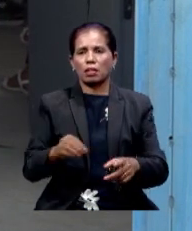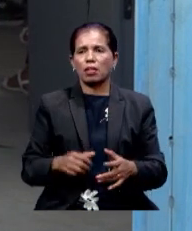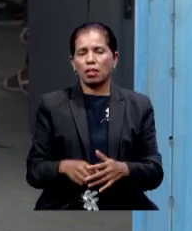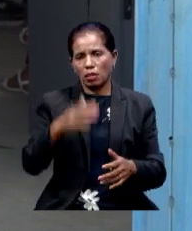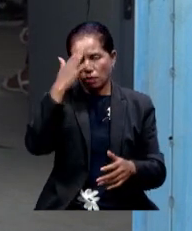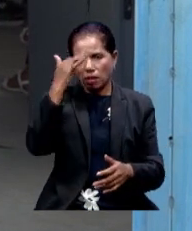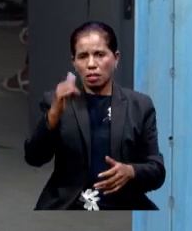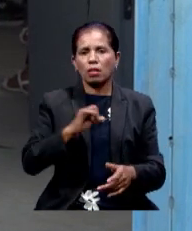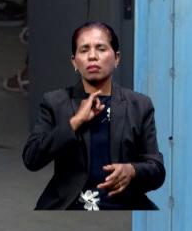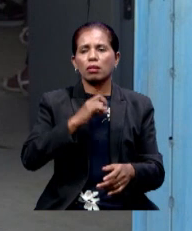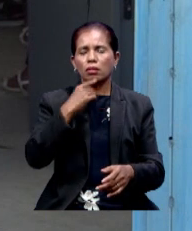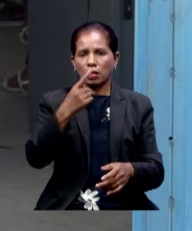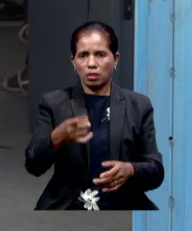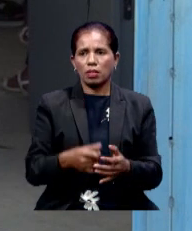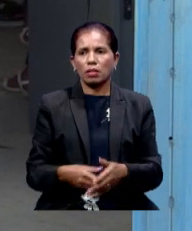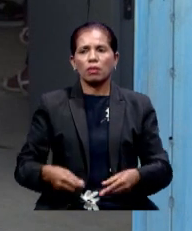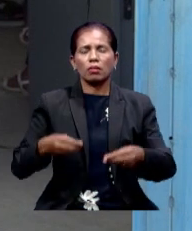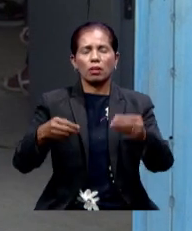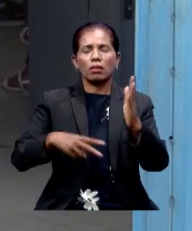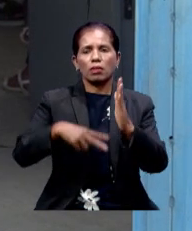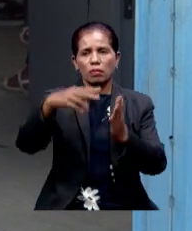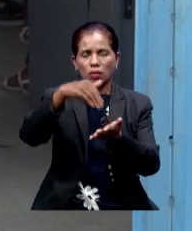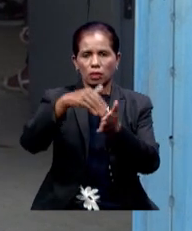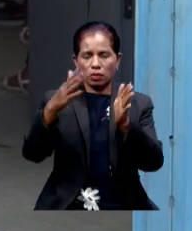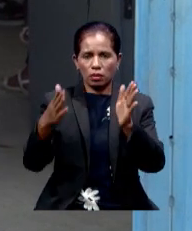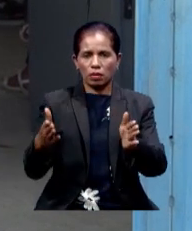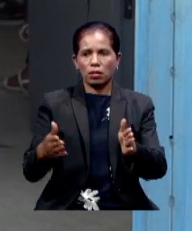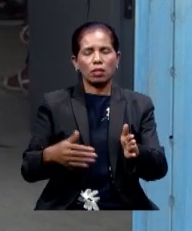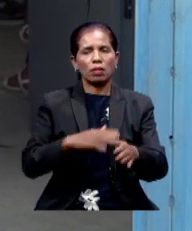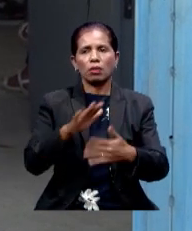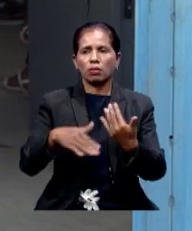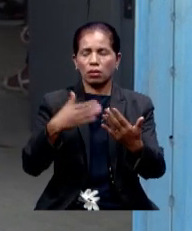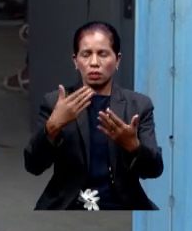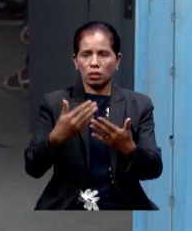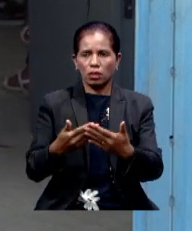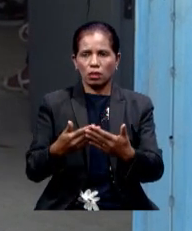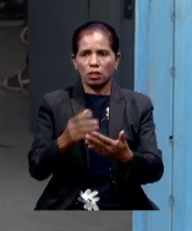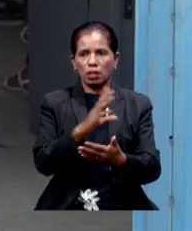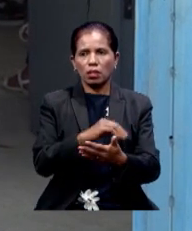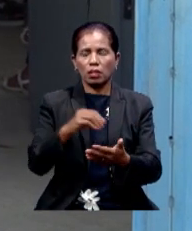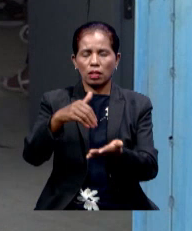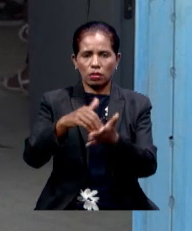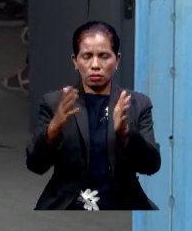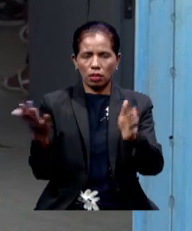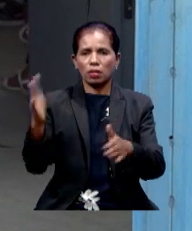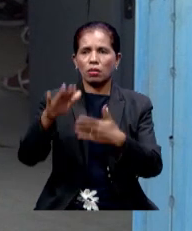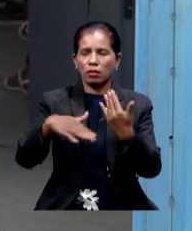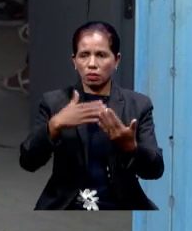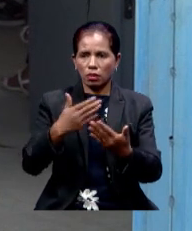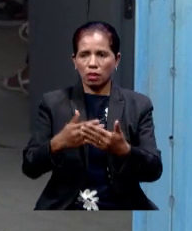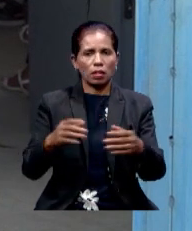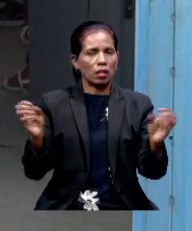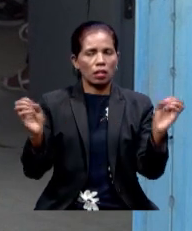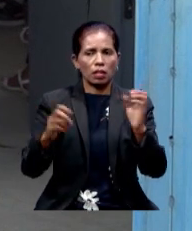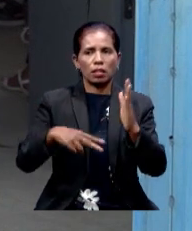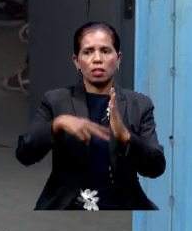sene, makina ne fo valor ba istudante sira kuasi ke iya salah larang ga kuasi ke istudante sira be maka la iha